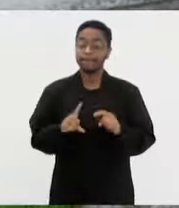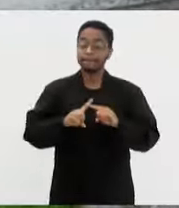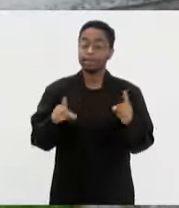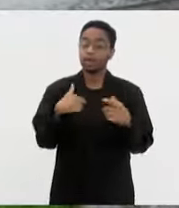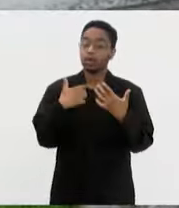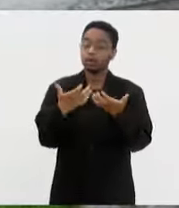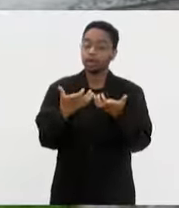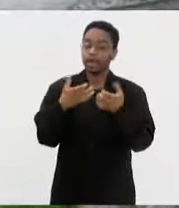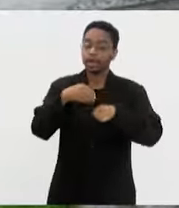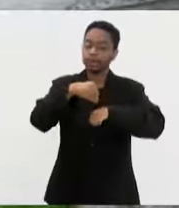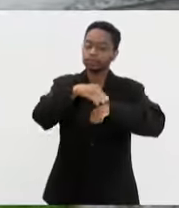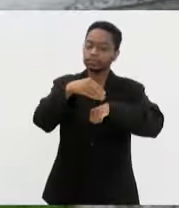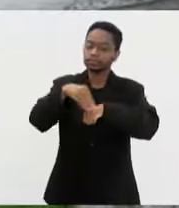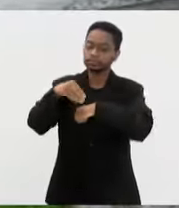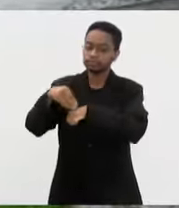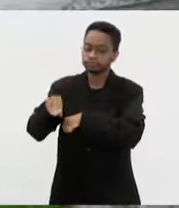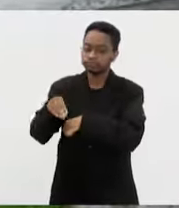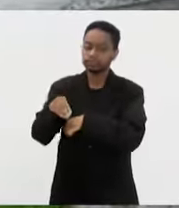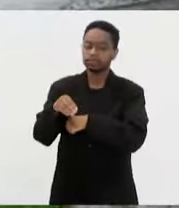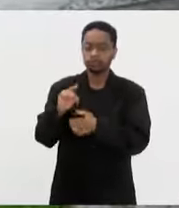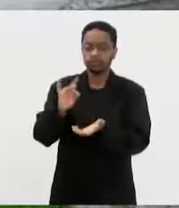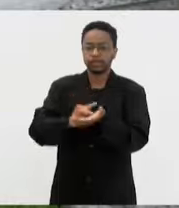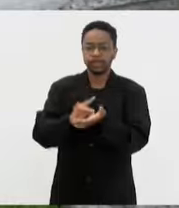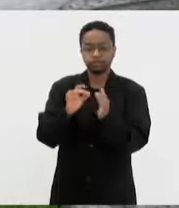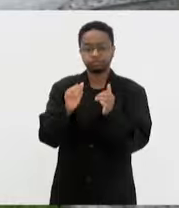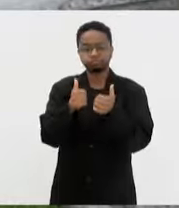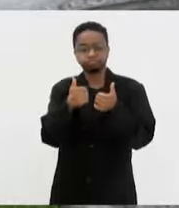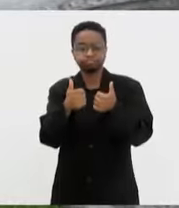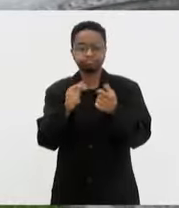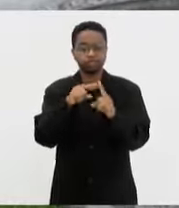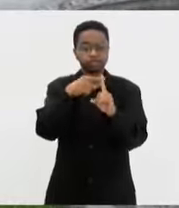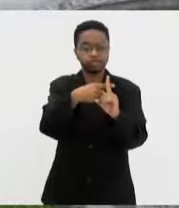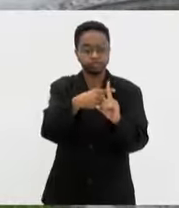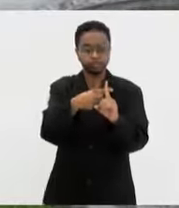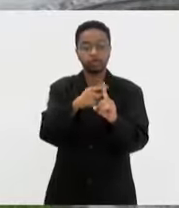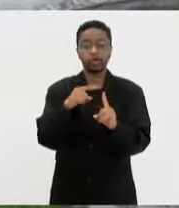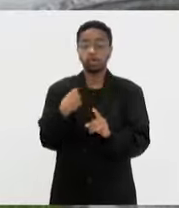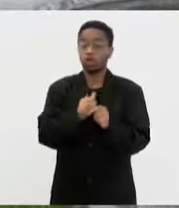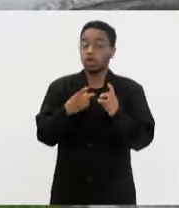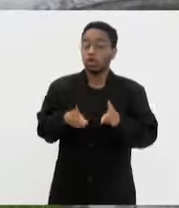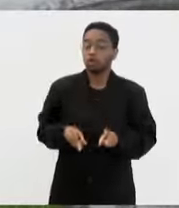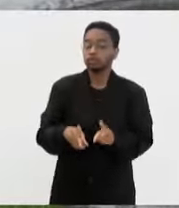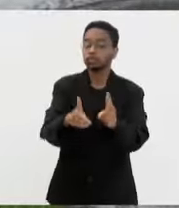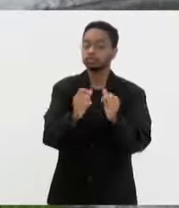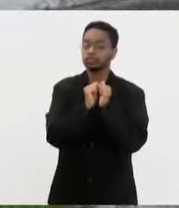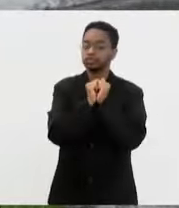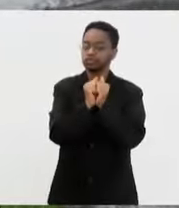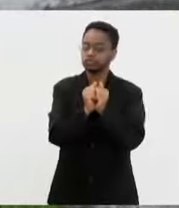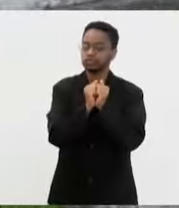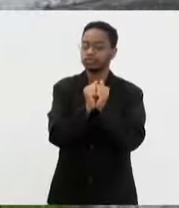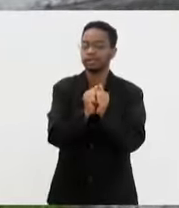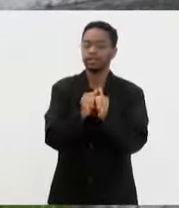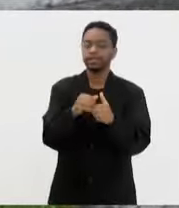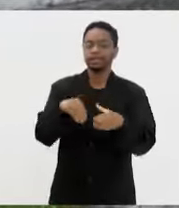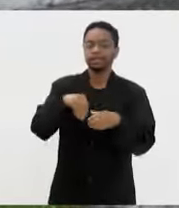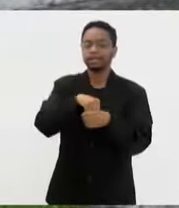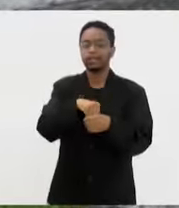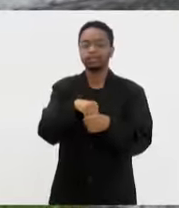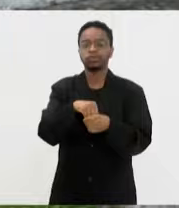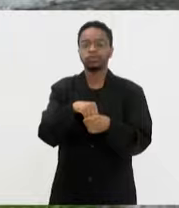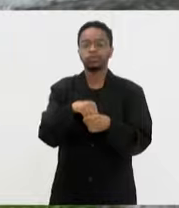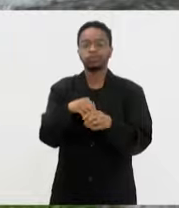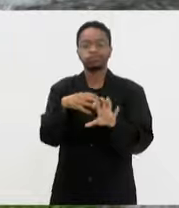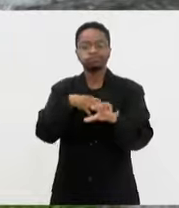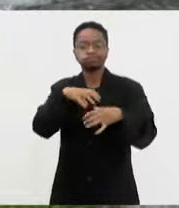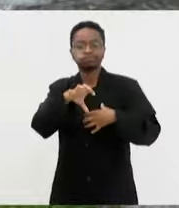aqui deixar uma mensagem bastante otimista. Vamos continuar juntas, dentro da sororidade, para que